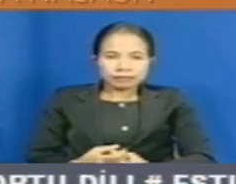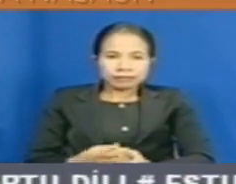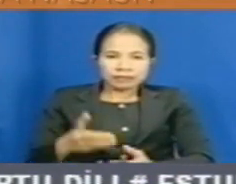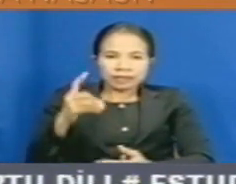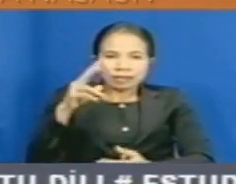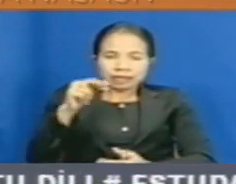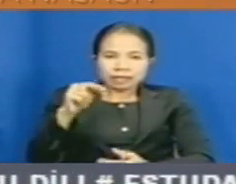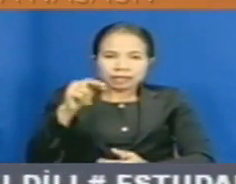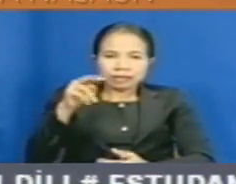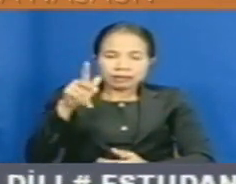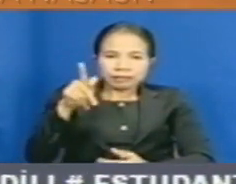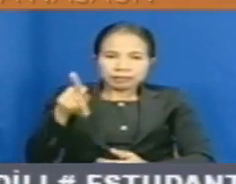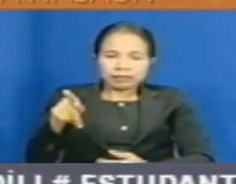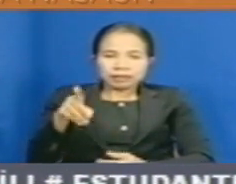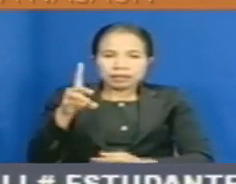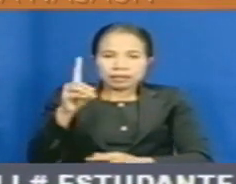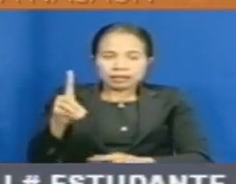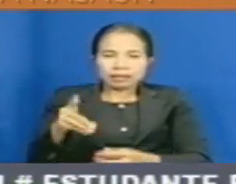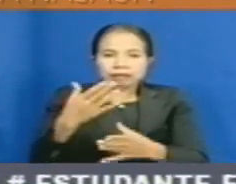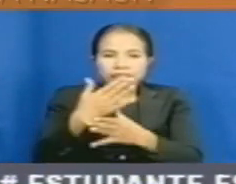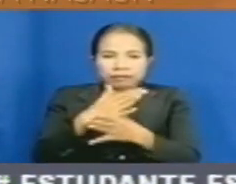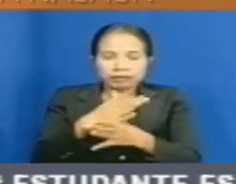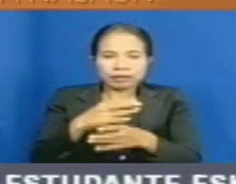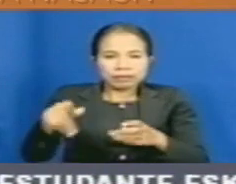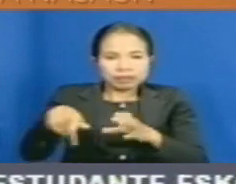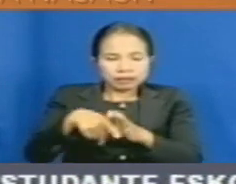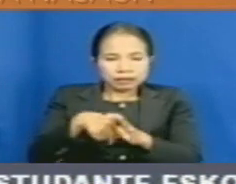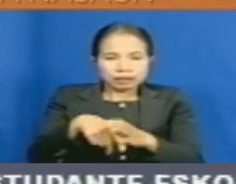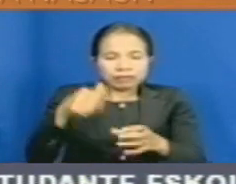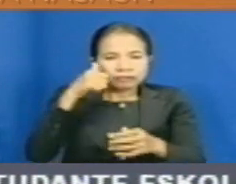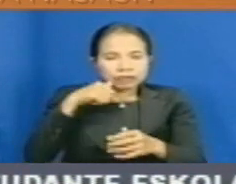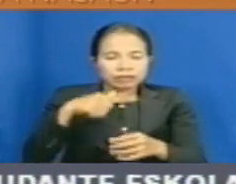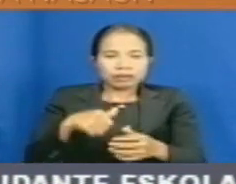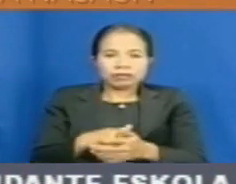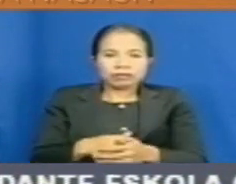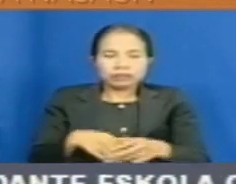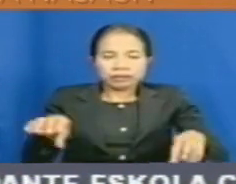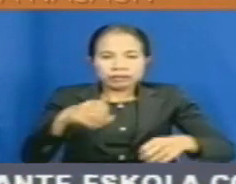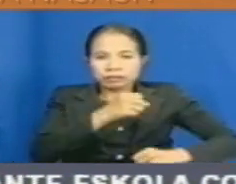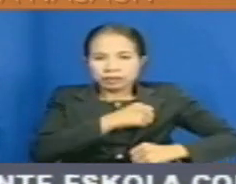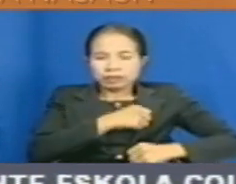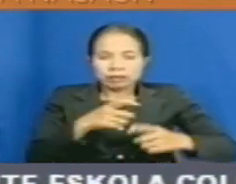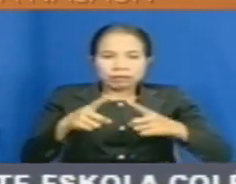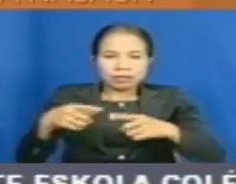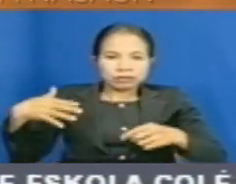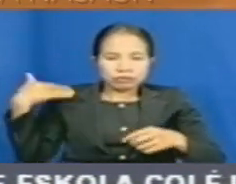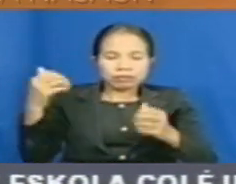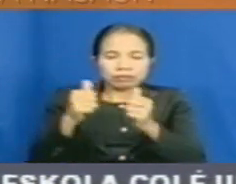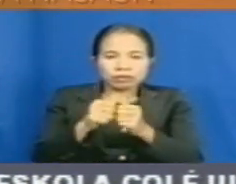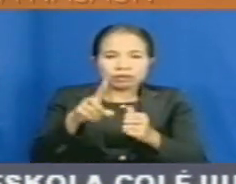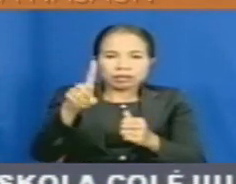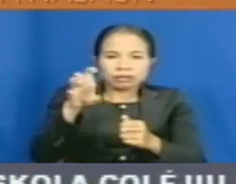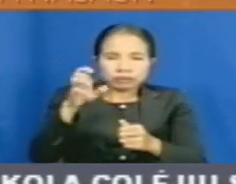Direção Nacional Política e Defesa sensibiliza participação feta e a vida militar. Bafuensai, Atos